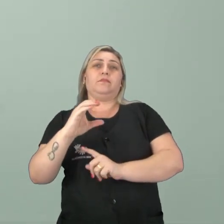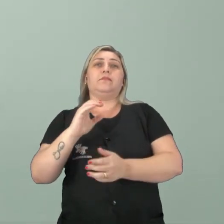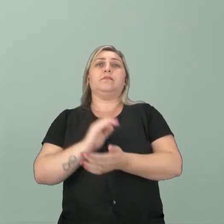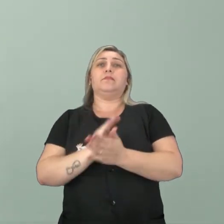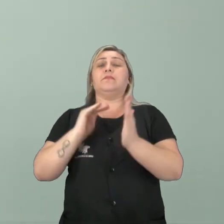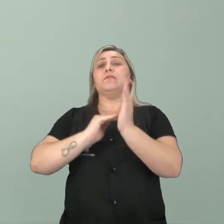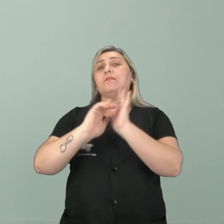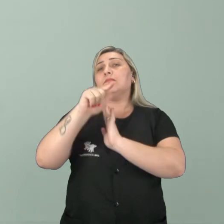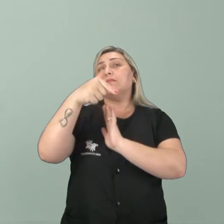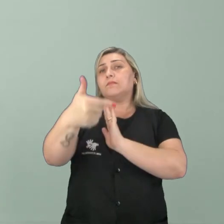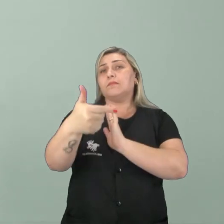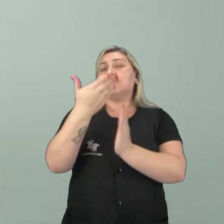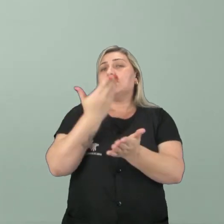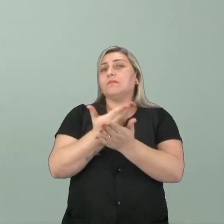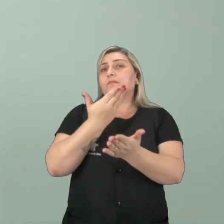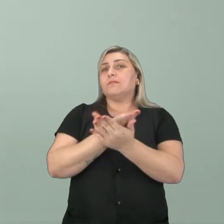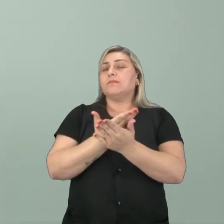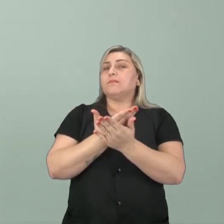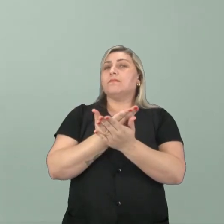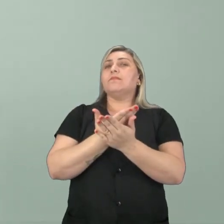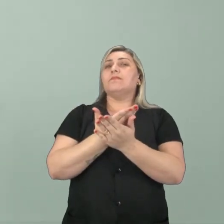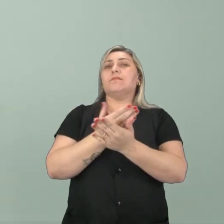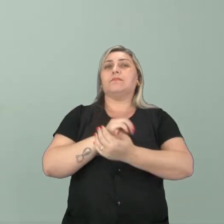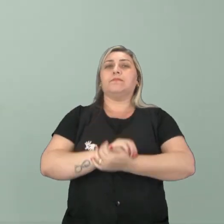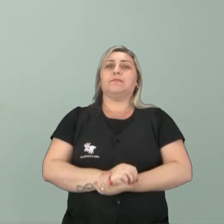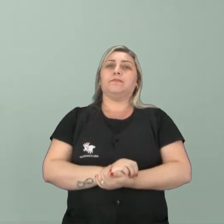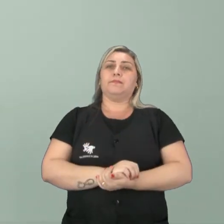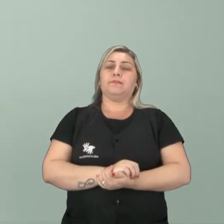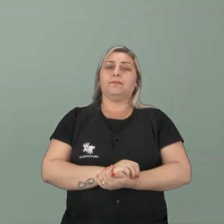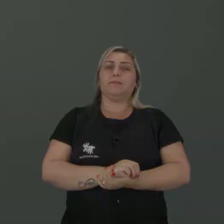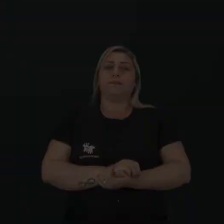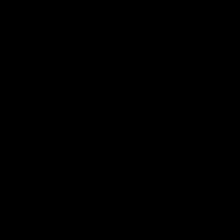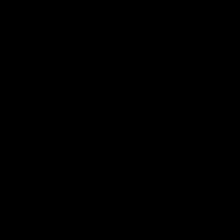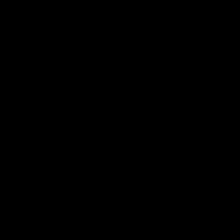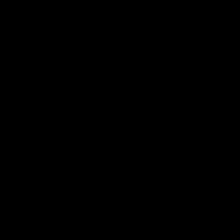e até um próximo momento, tá? Até uma próxima aula.